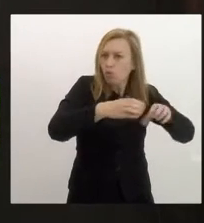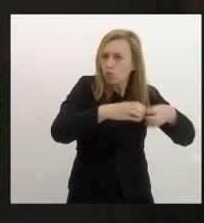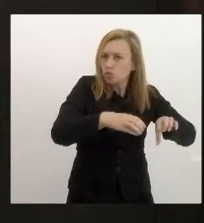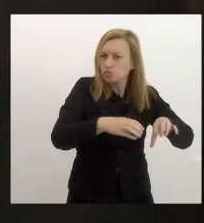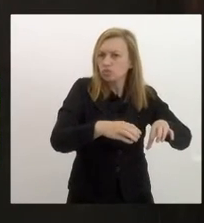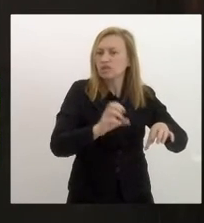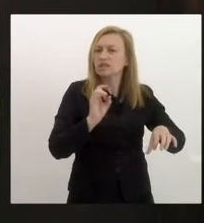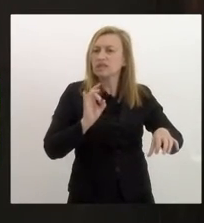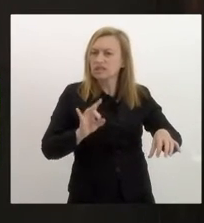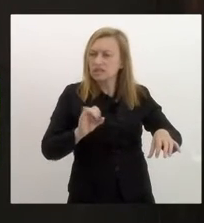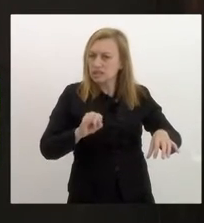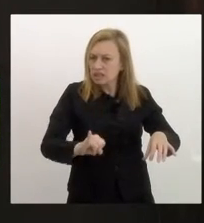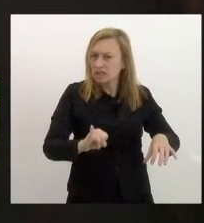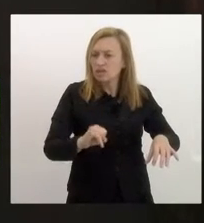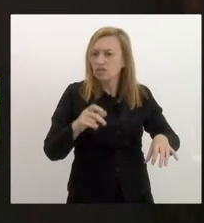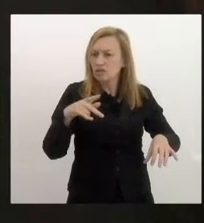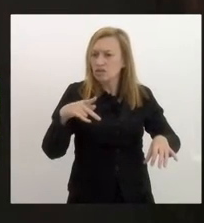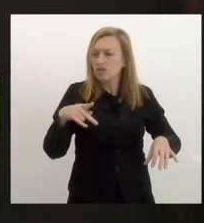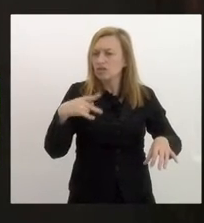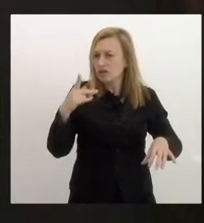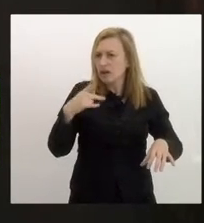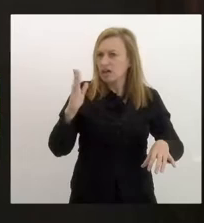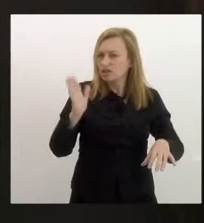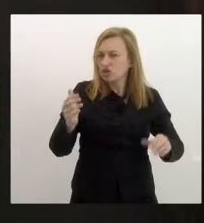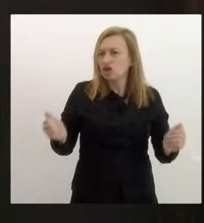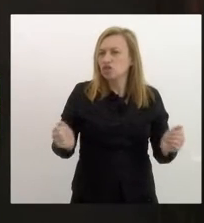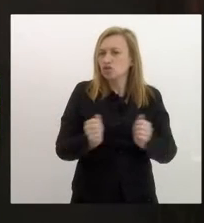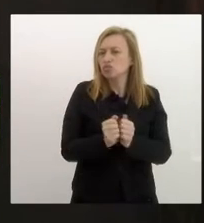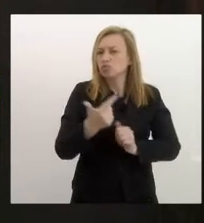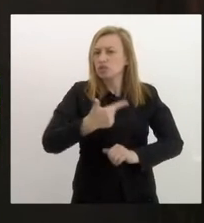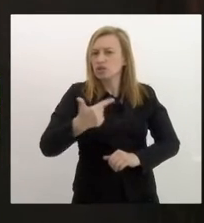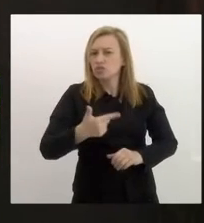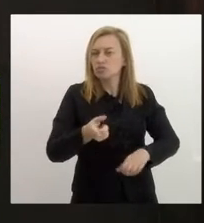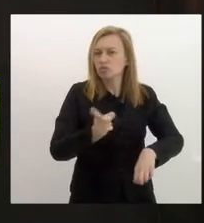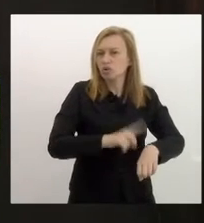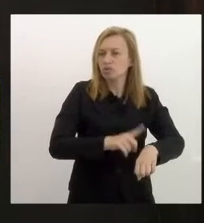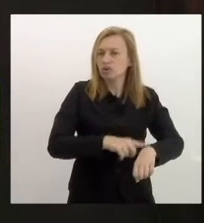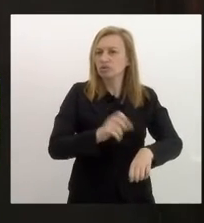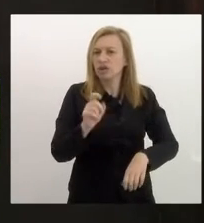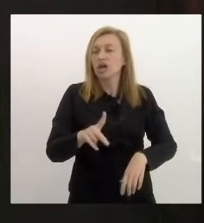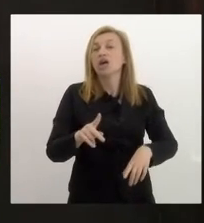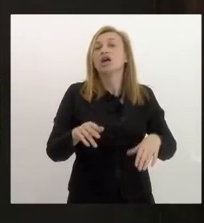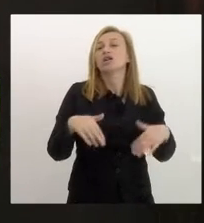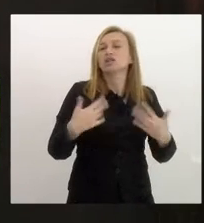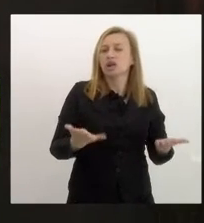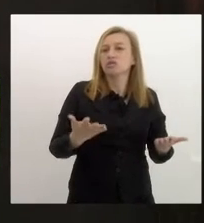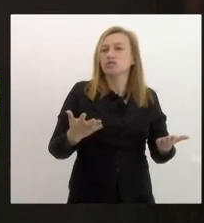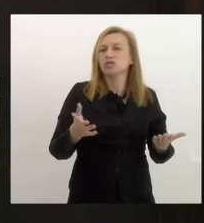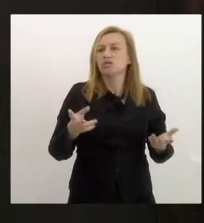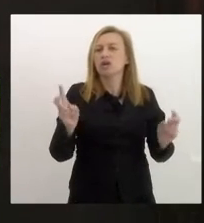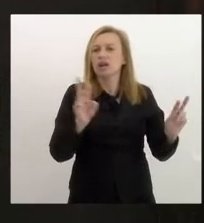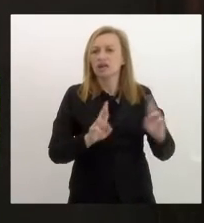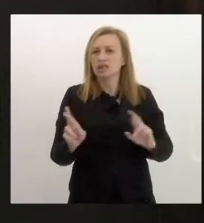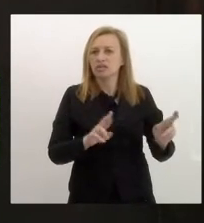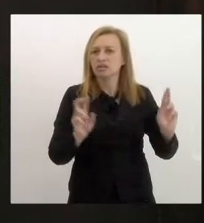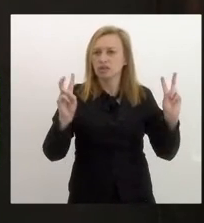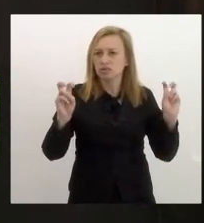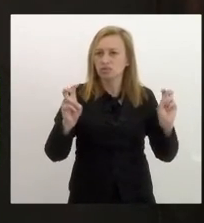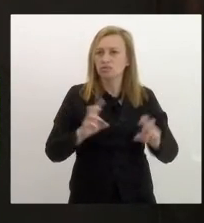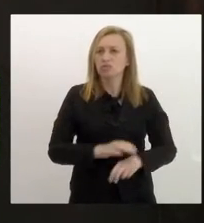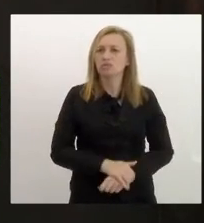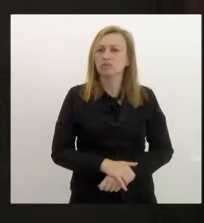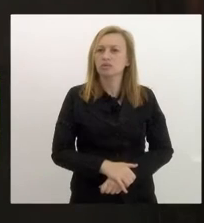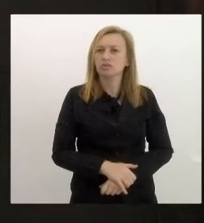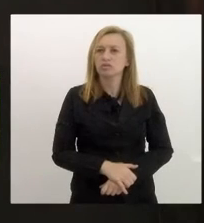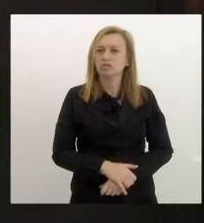se é colocado como ressalva mas foi junto com a segunda entrega né então apenas com relação a isso é